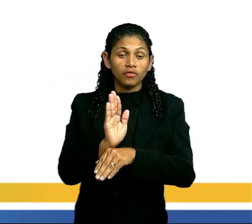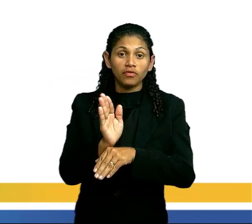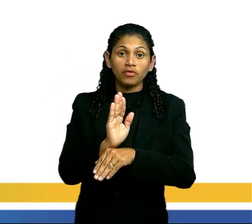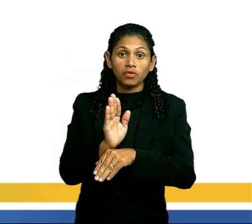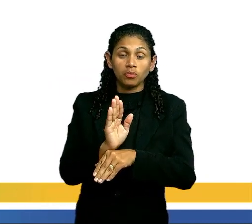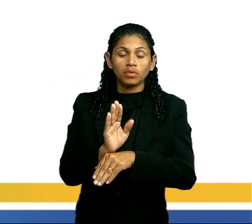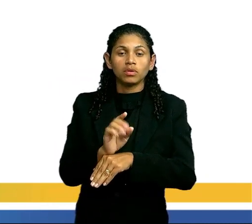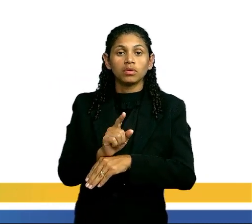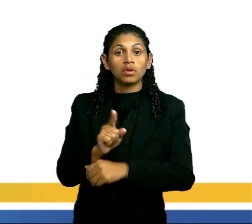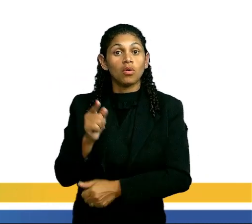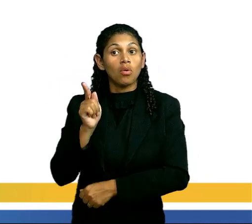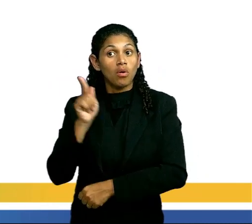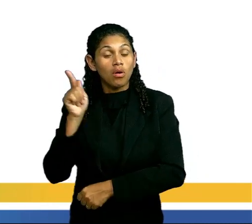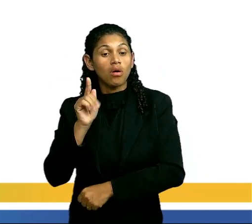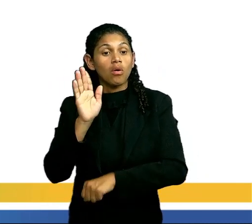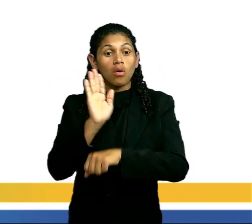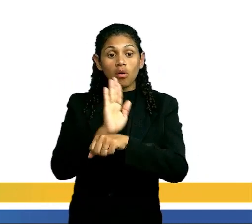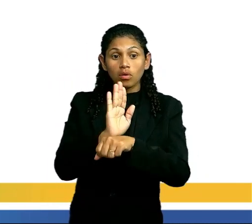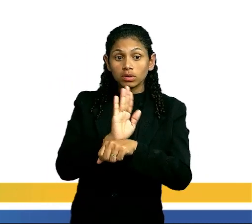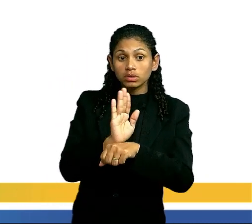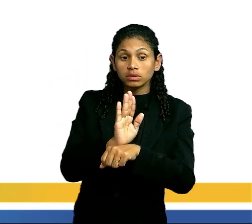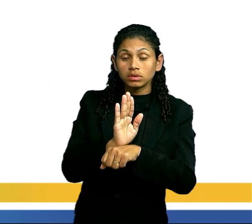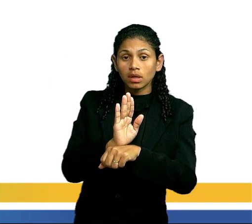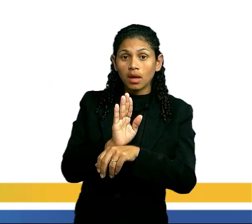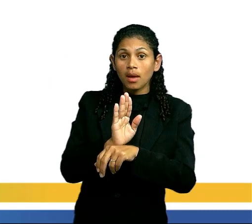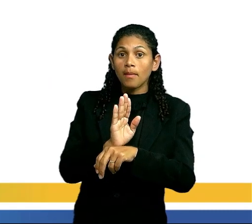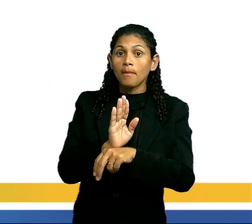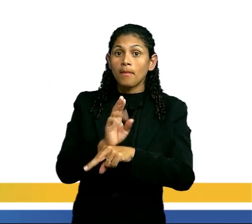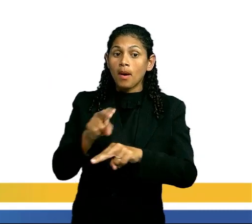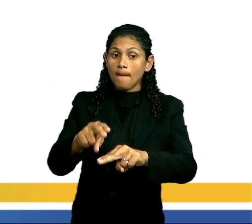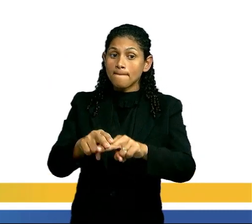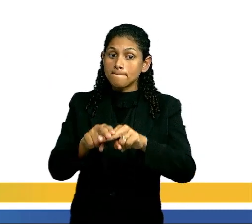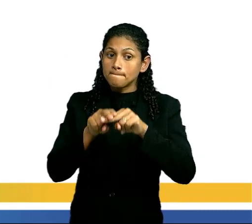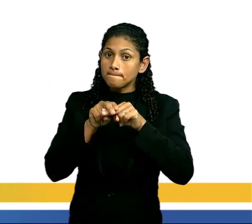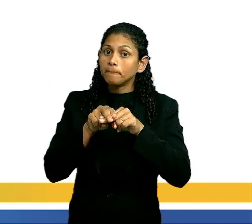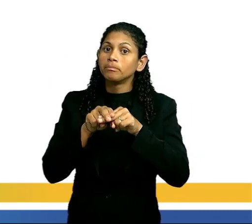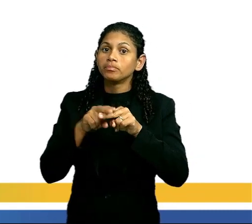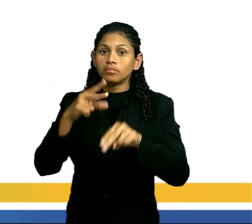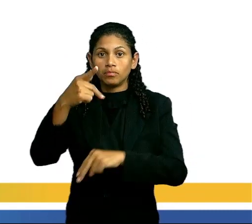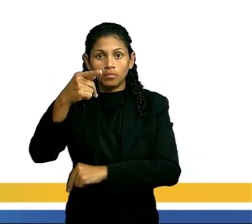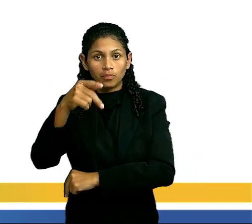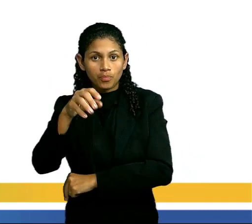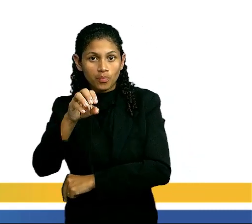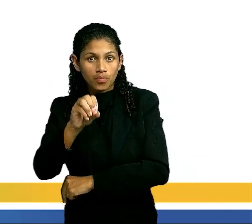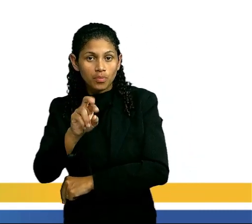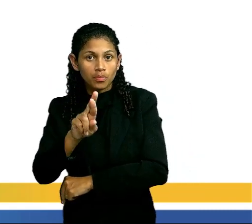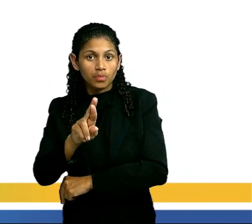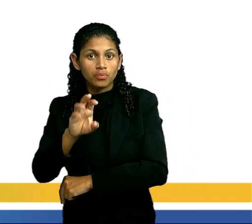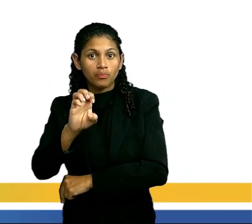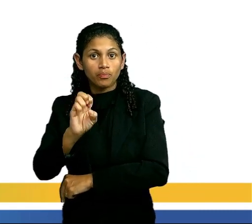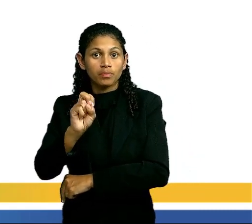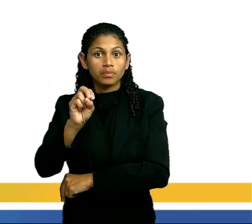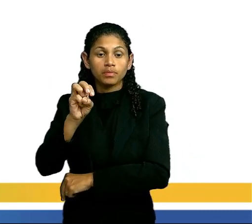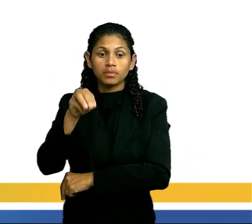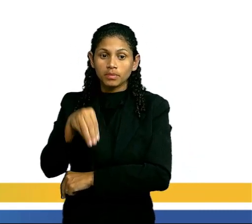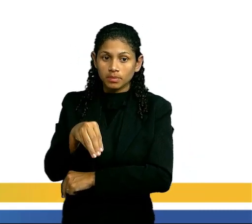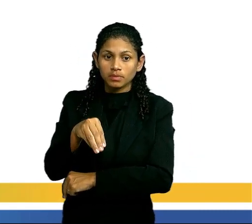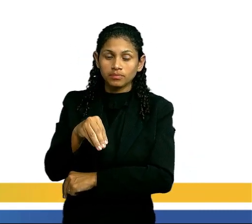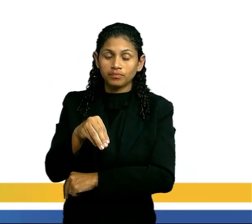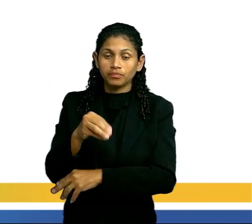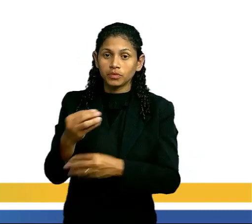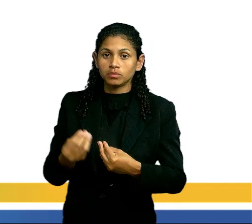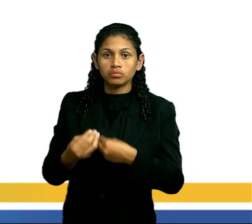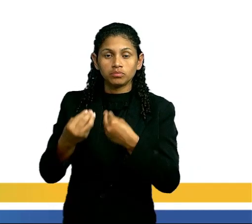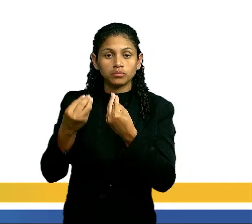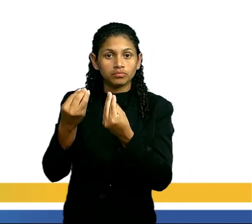Outro exemplo: perderam o horário do filme, o cinema, porém, devolveu-lhes o dinheiro pago